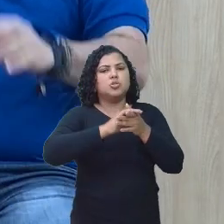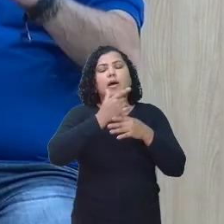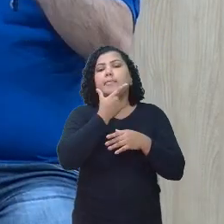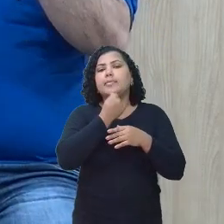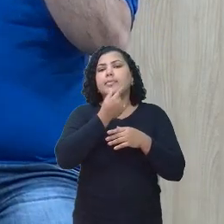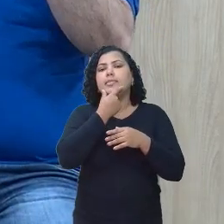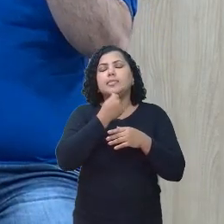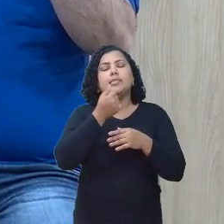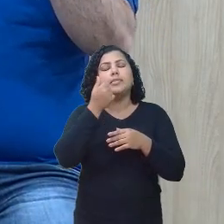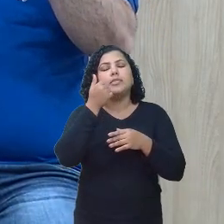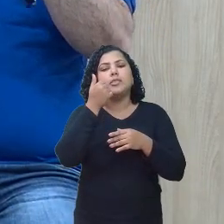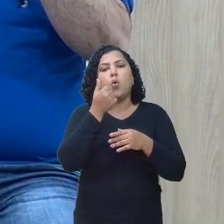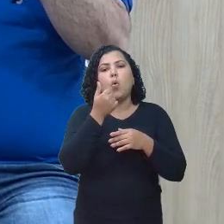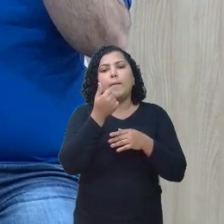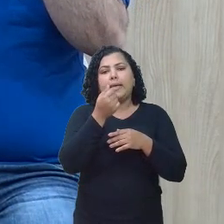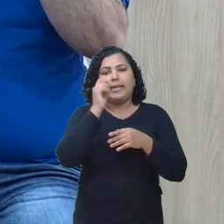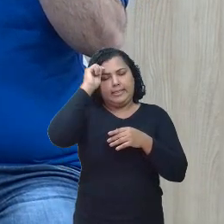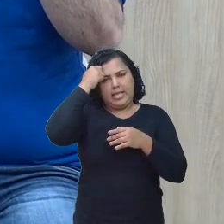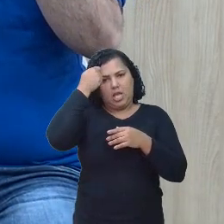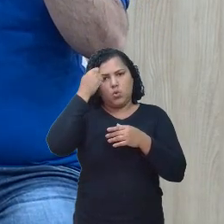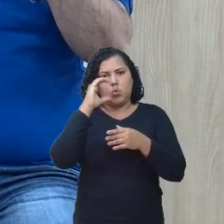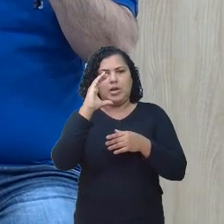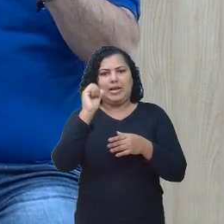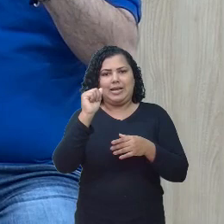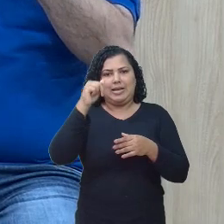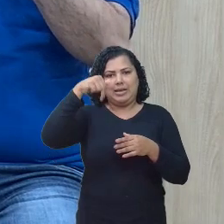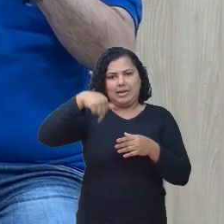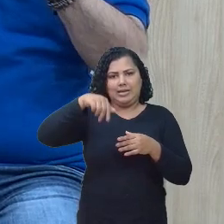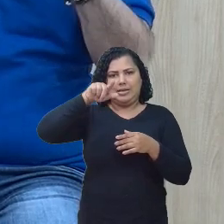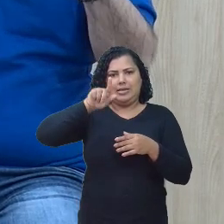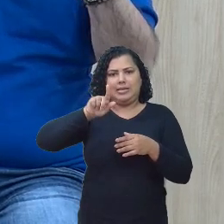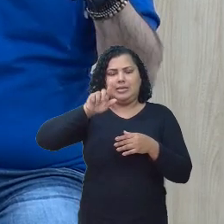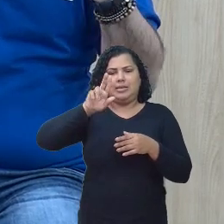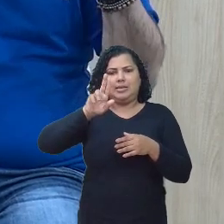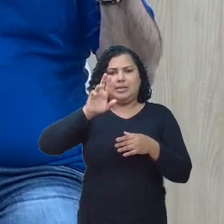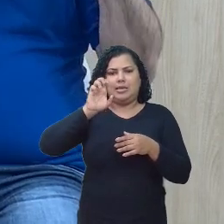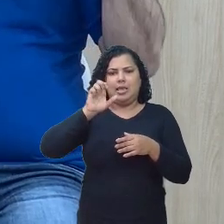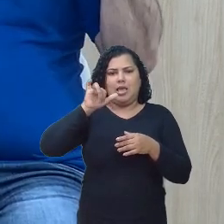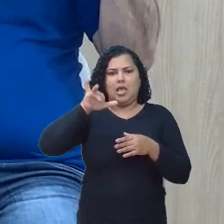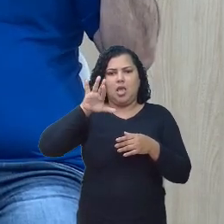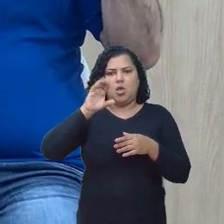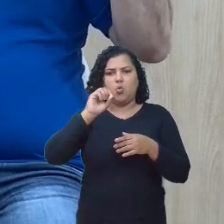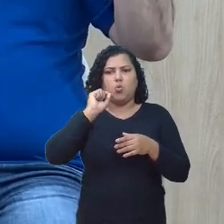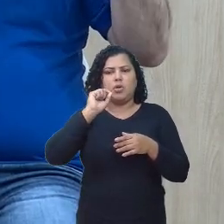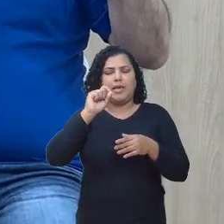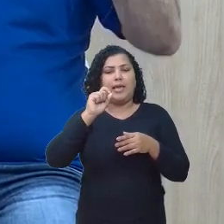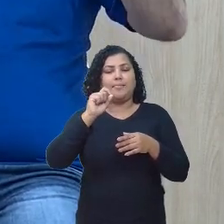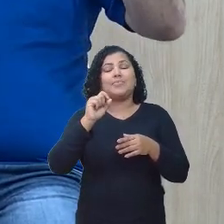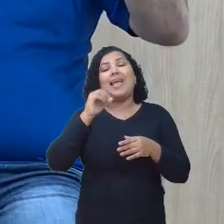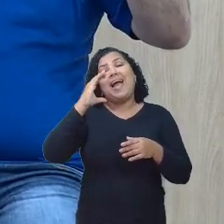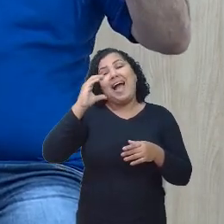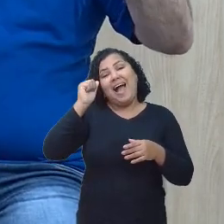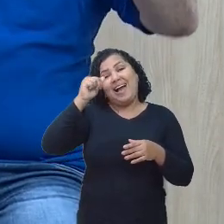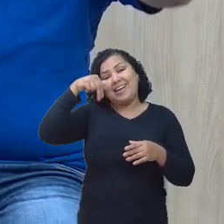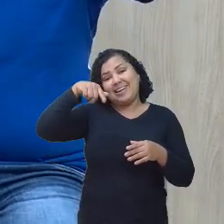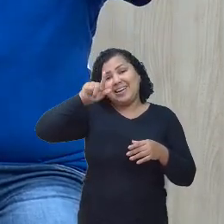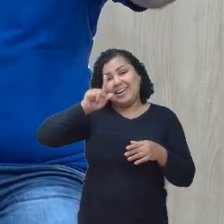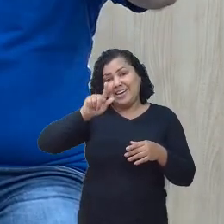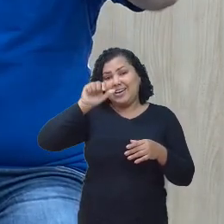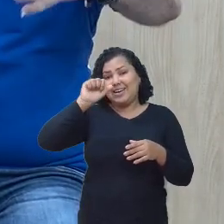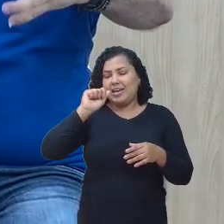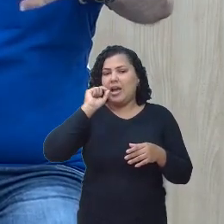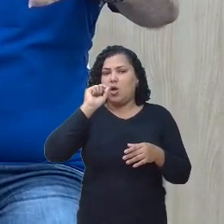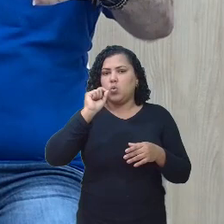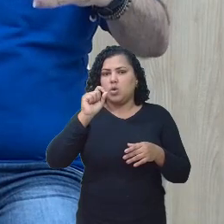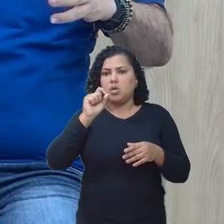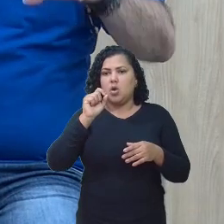para fazer uma breve explicação. A canga, geralmente, era uma peça que era utilizada, né, sobre